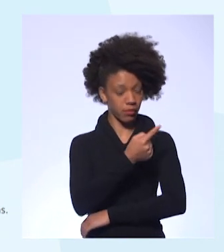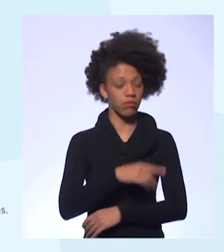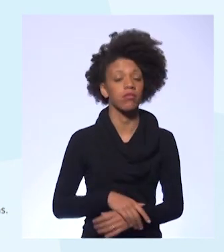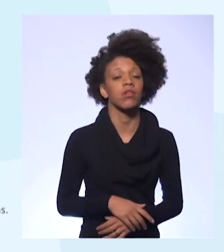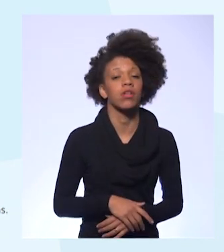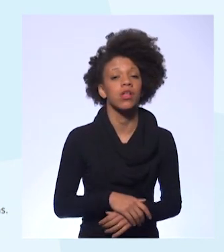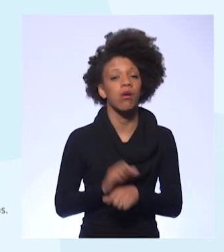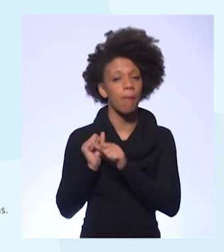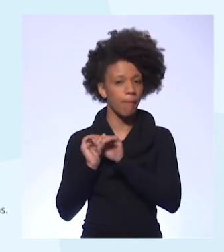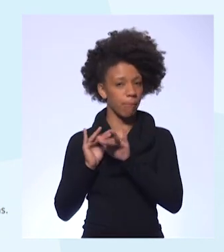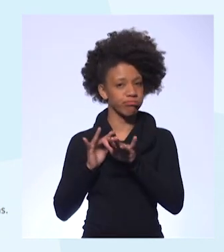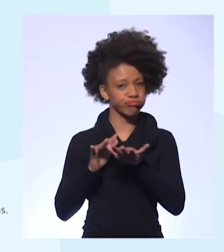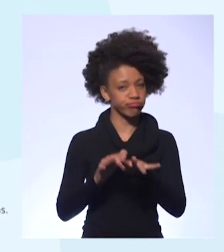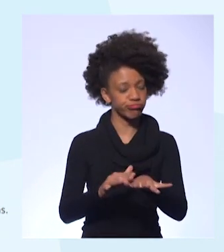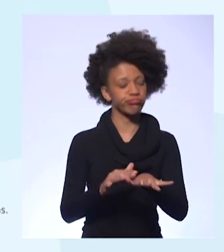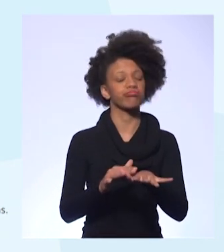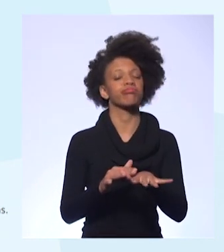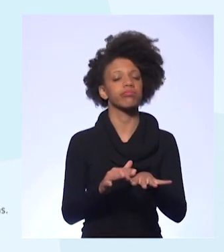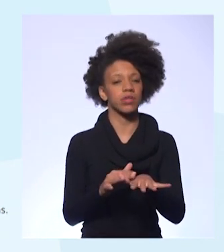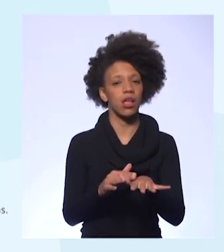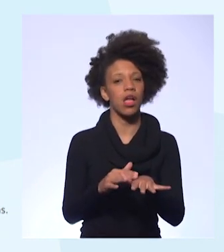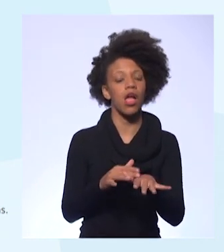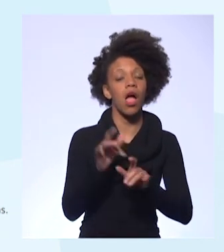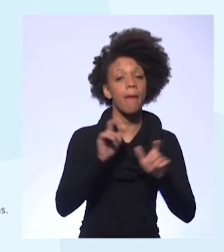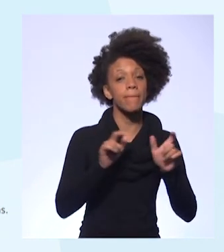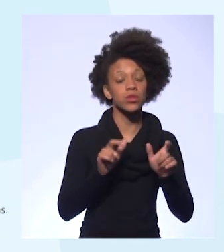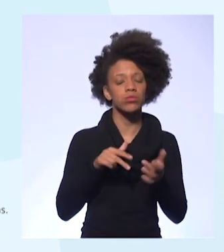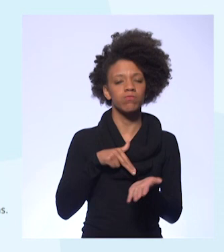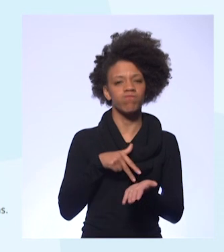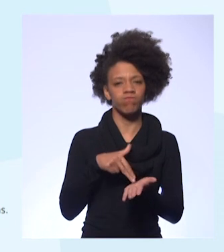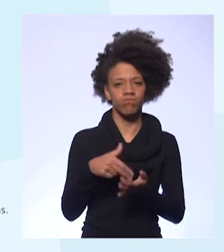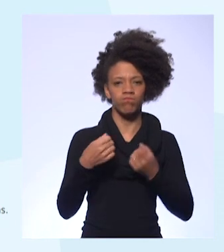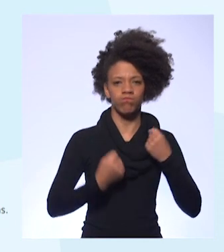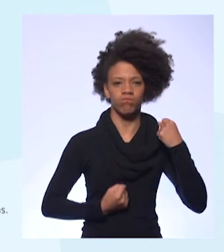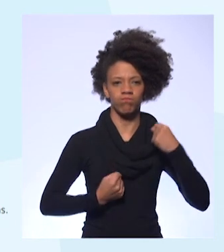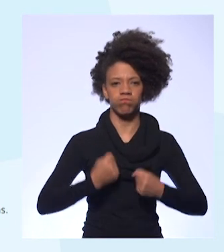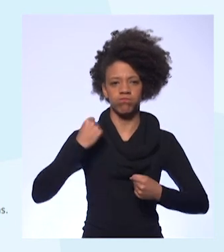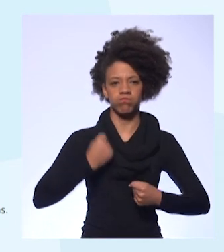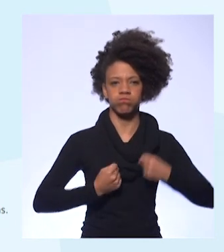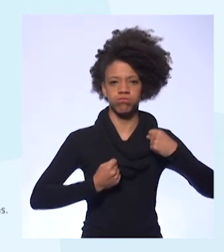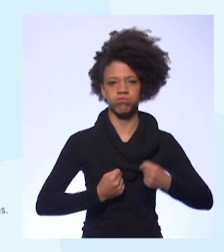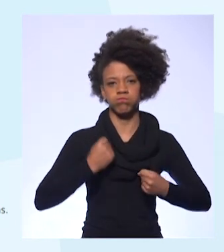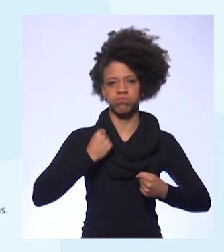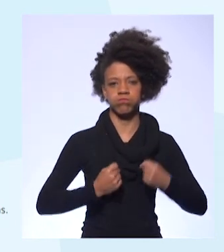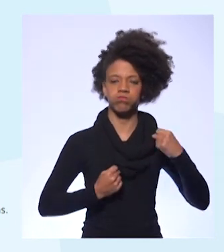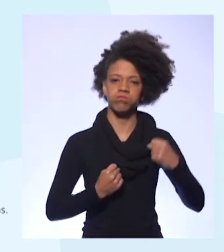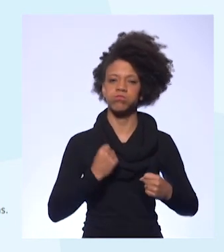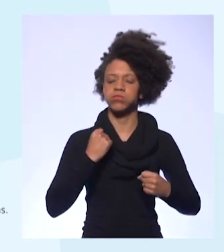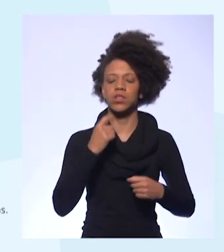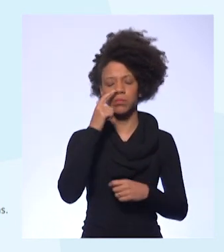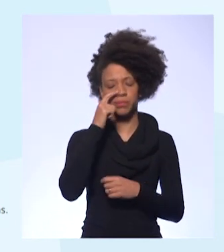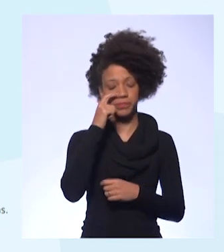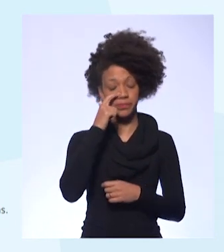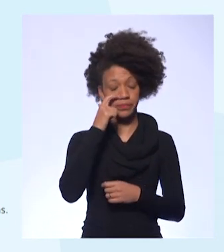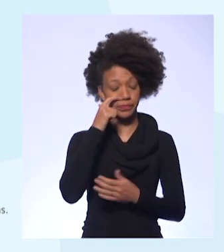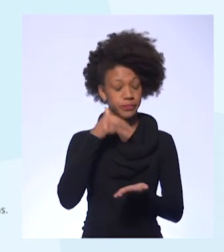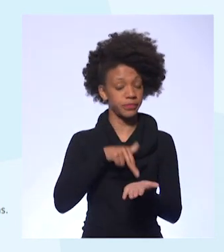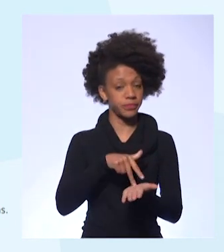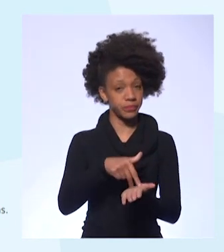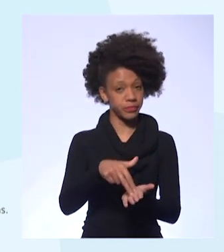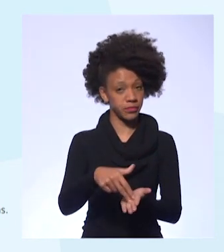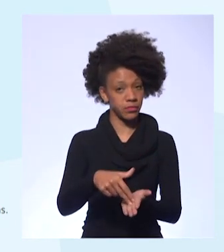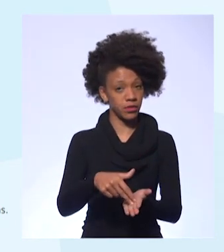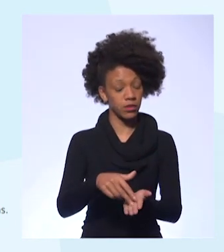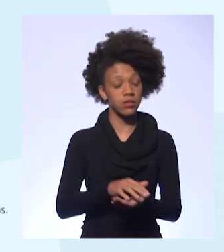da infantaria pesada Infantaria são os homens que vão andando né quando tem um exército a Infantaria são os que estão a pé e